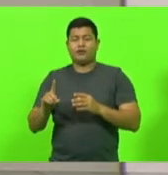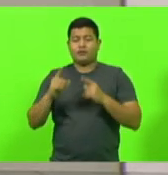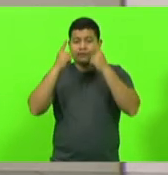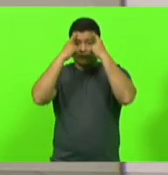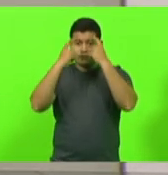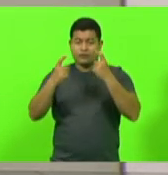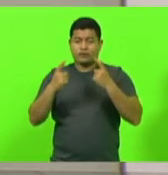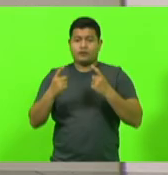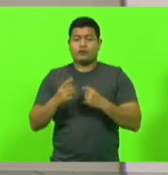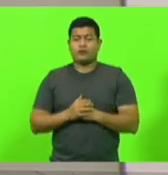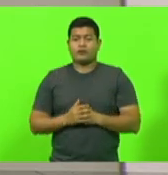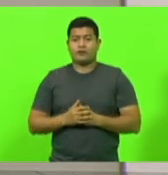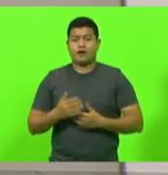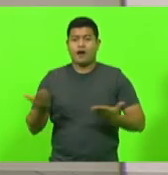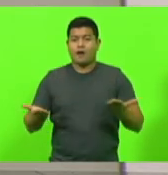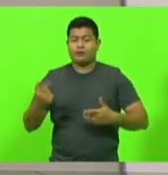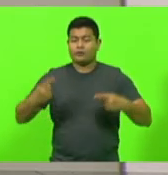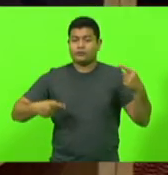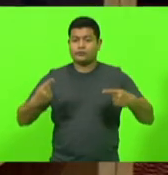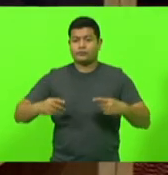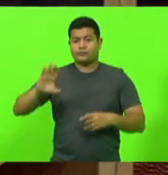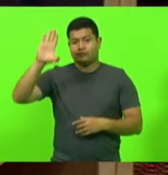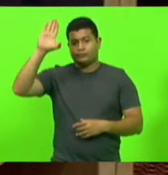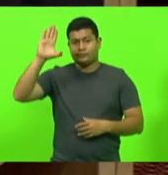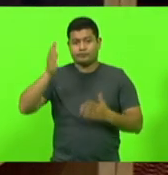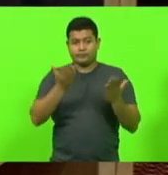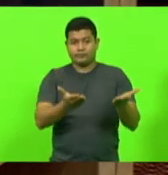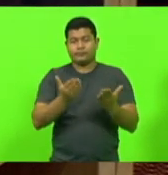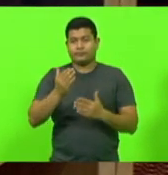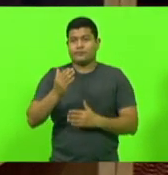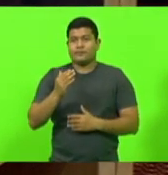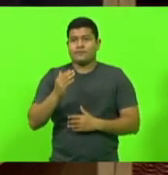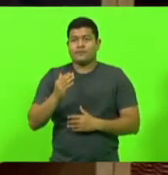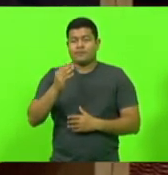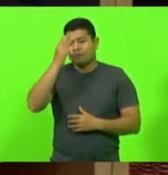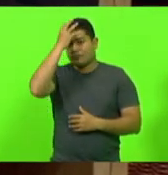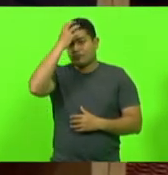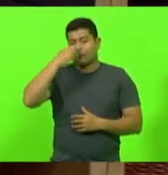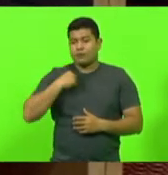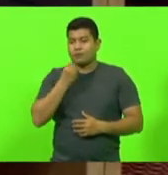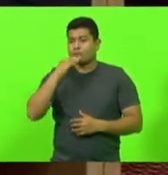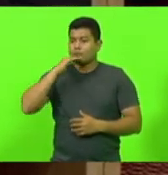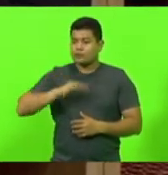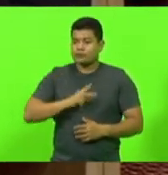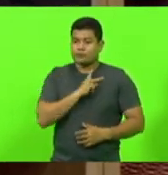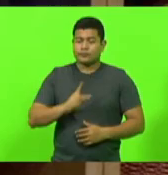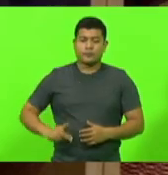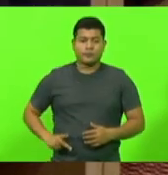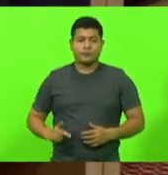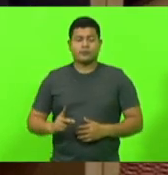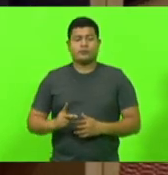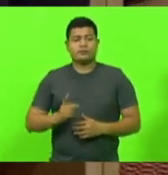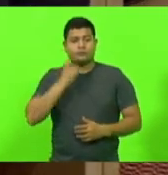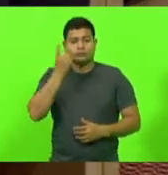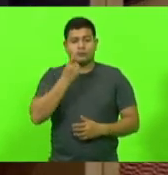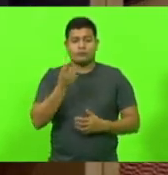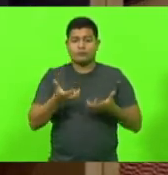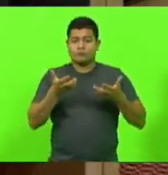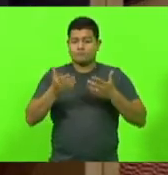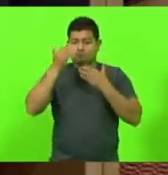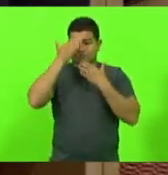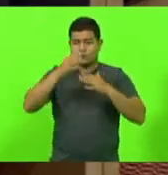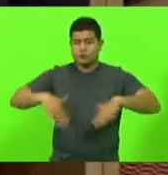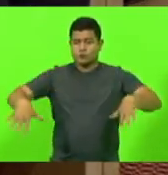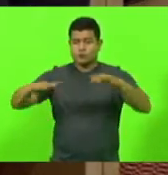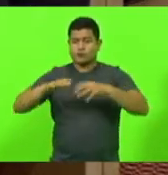deputado Ismael dos Santos. Boa tarde, senhor presidente, senhores deputados. Eu quero, primeiramente, agradecer às comissões que aprovaram, foram